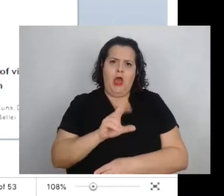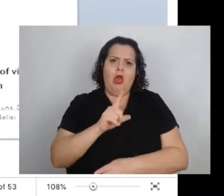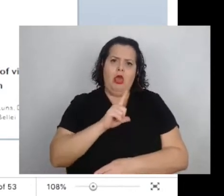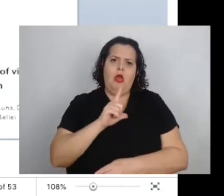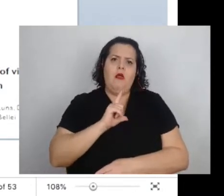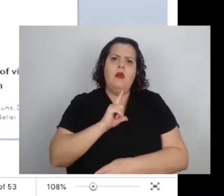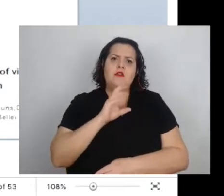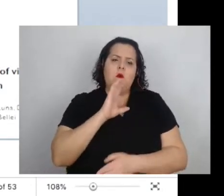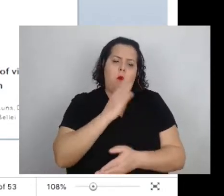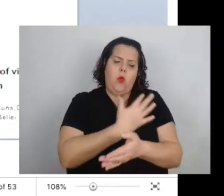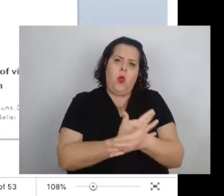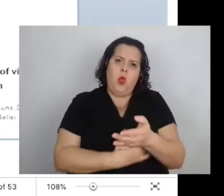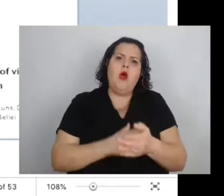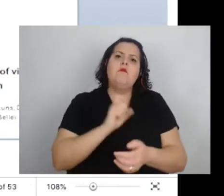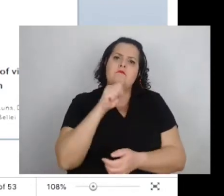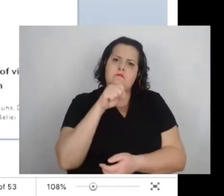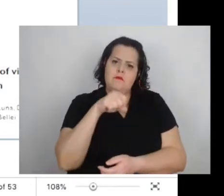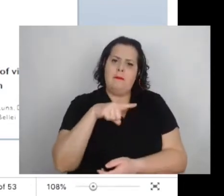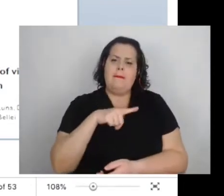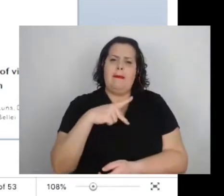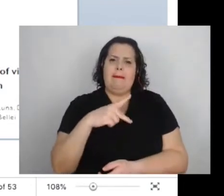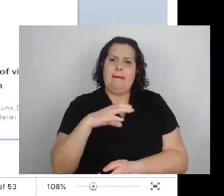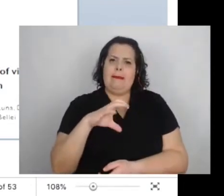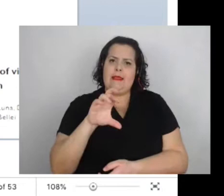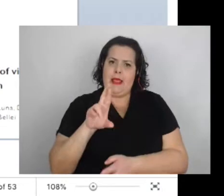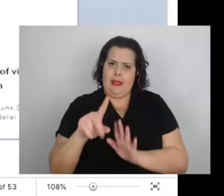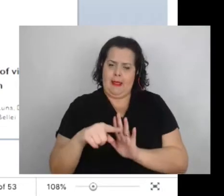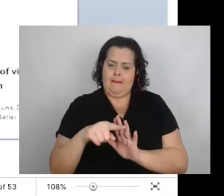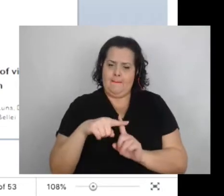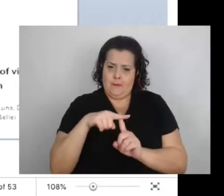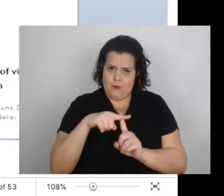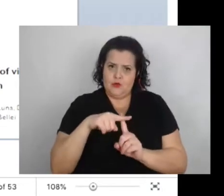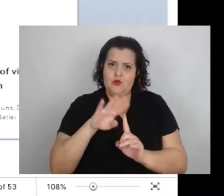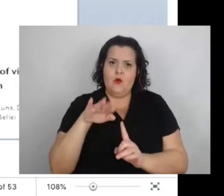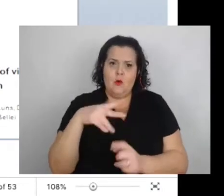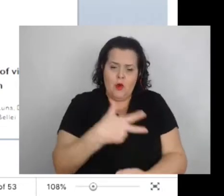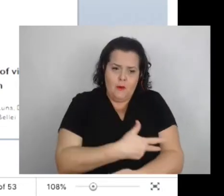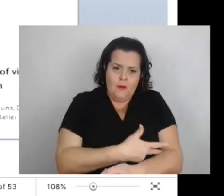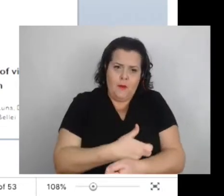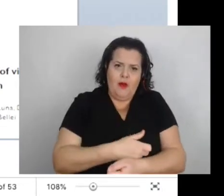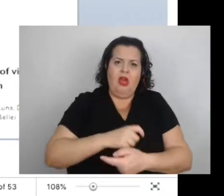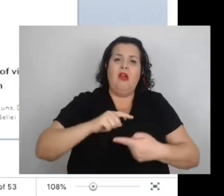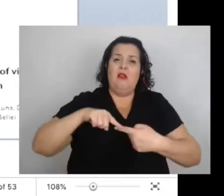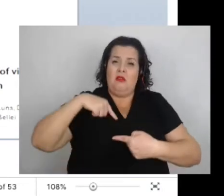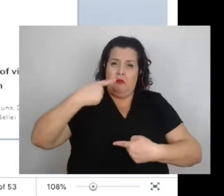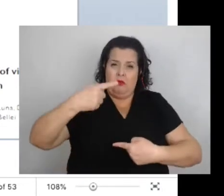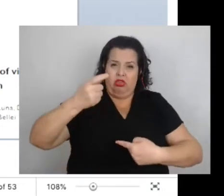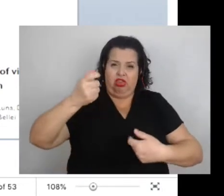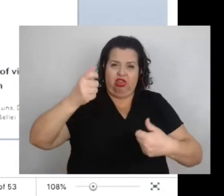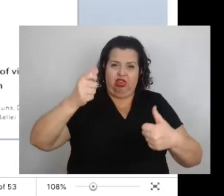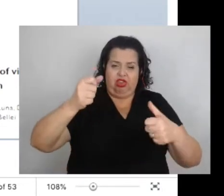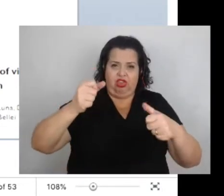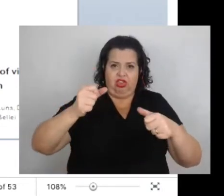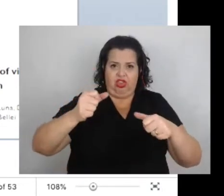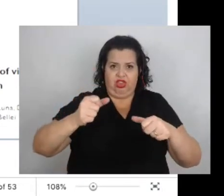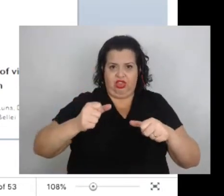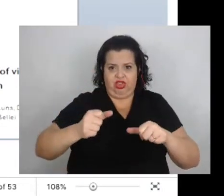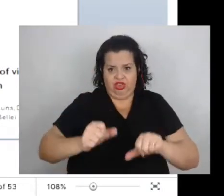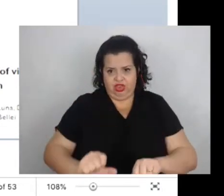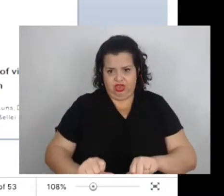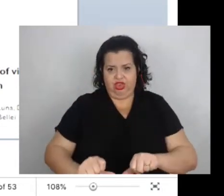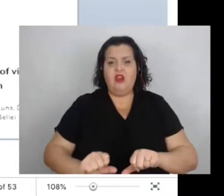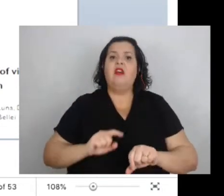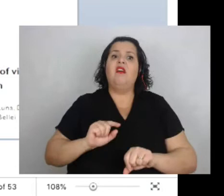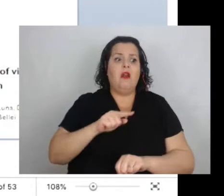dias, PCR positivo numa punção da ascite que piorou durante a internação, e esse paciente nunca tinha tido